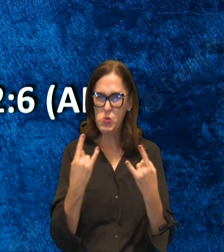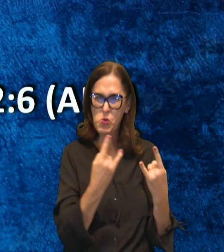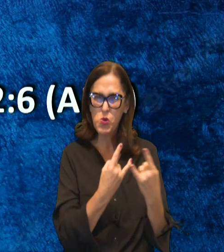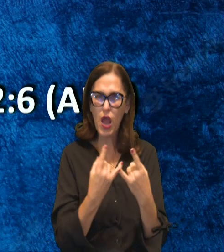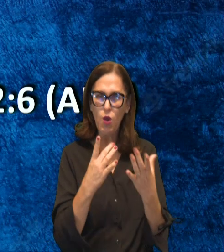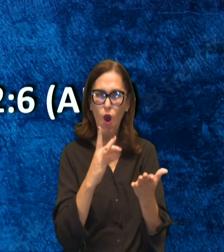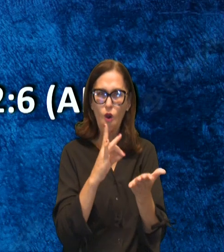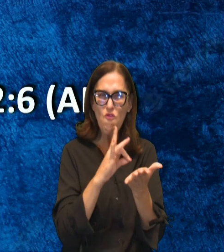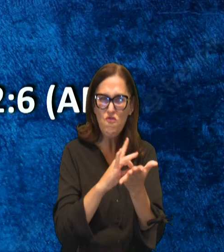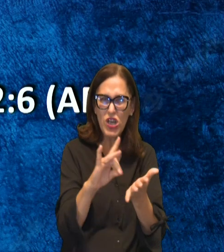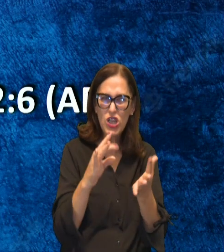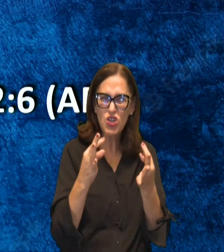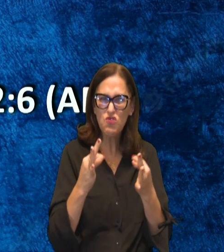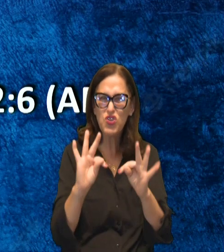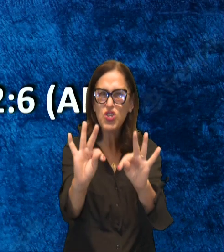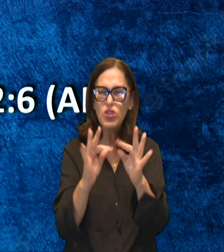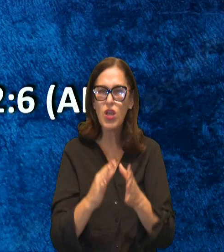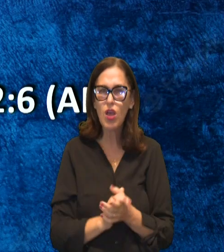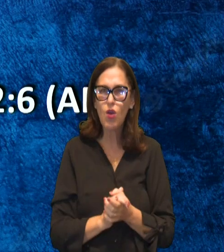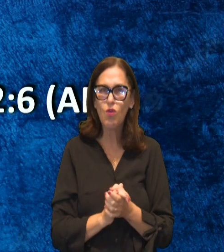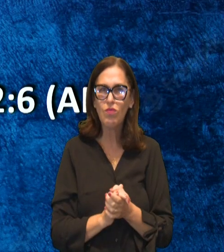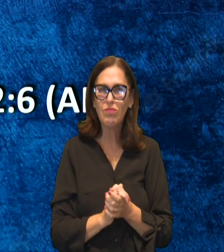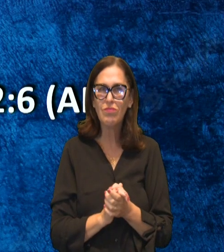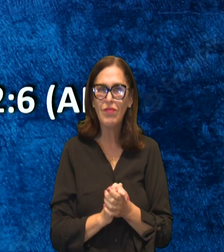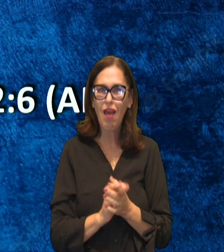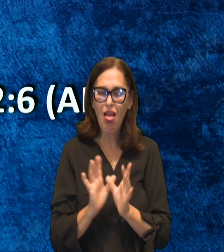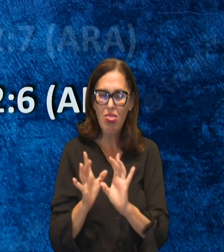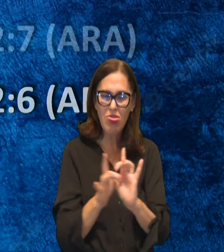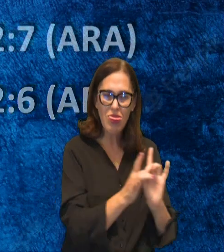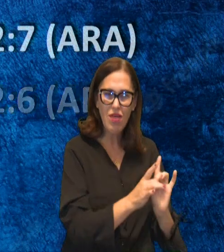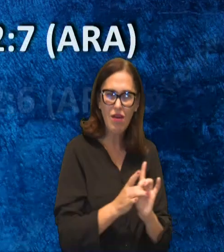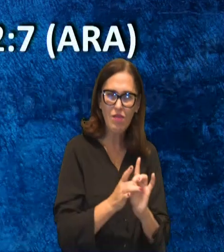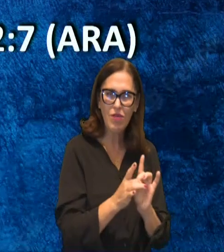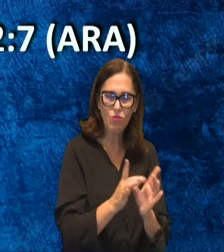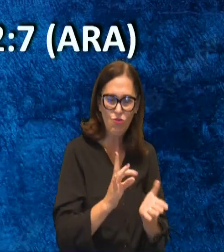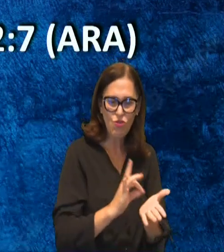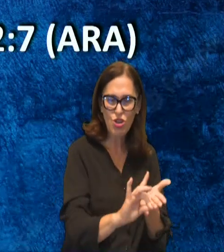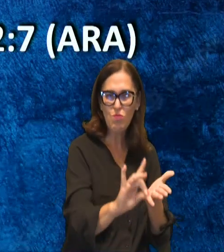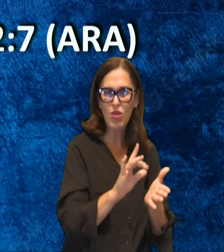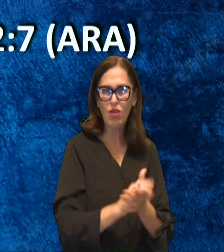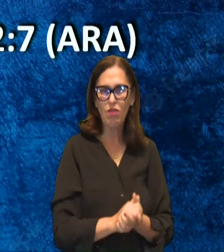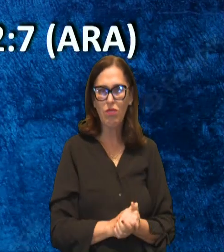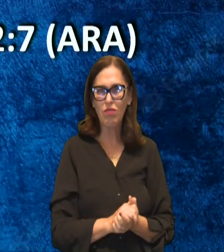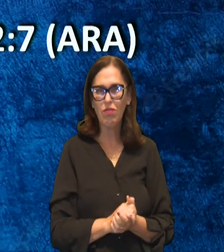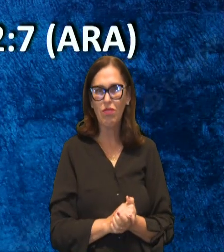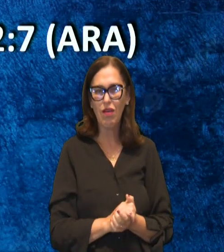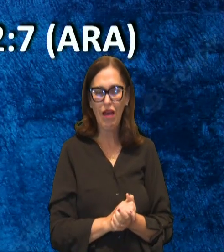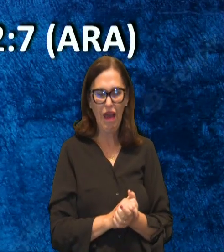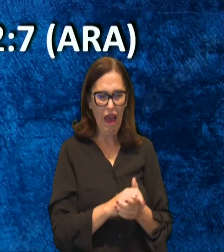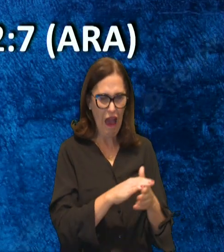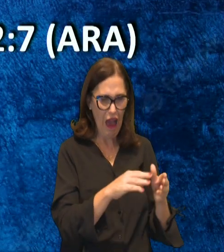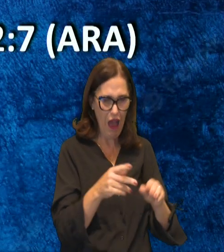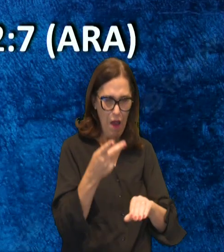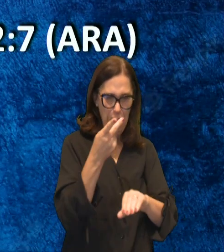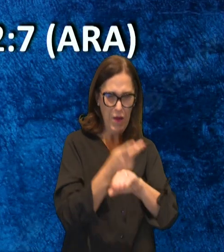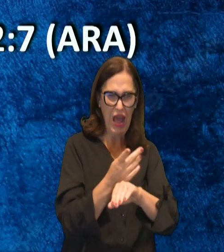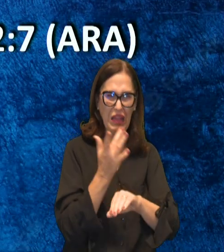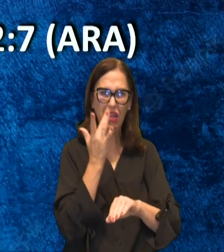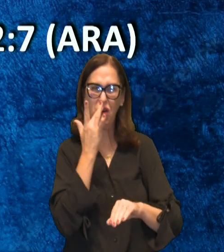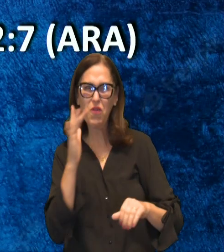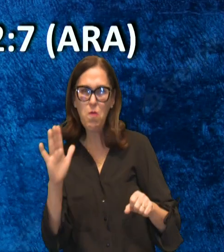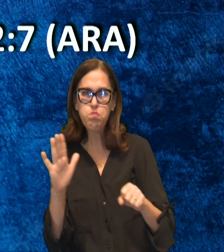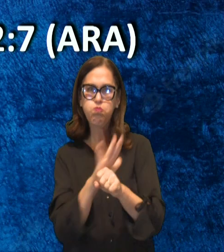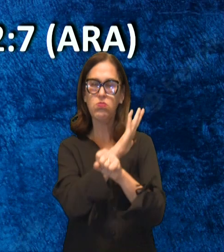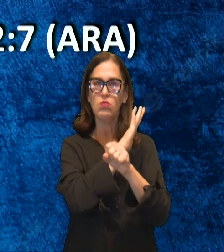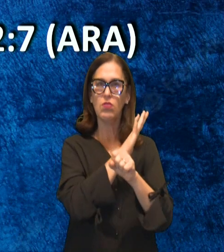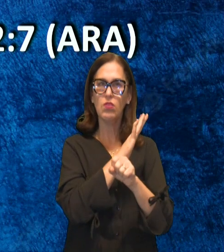como os filisteus, e se associam com os filhos dos estranhos. A sua terra está cheia de prata e ouro, e